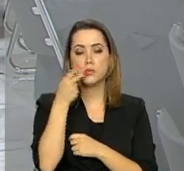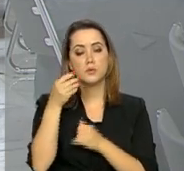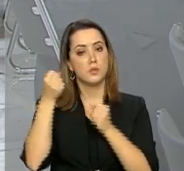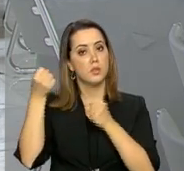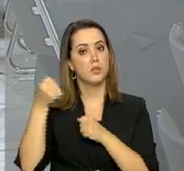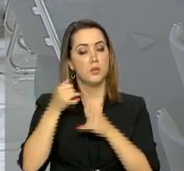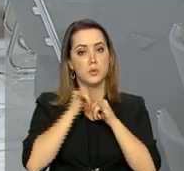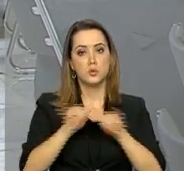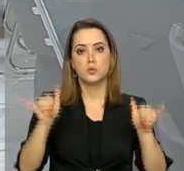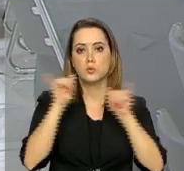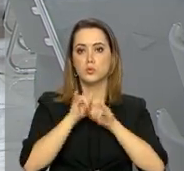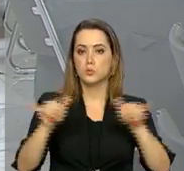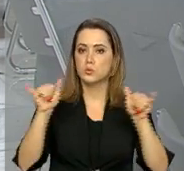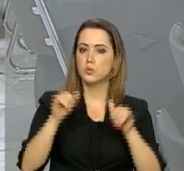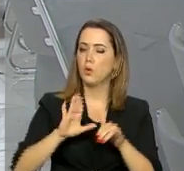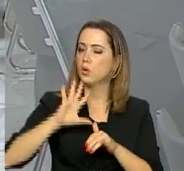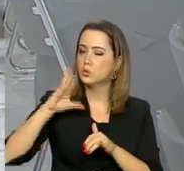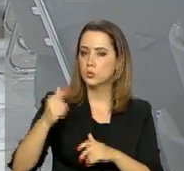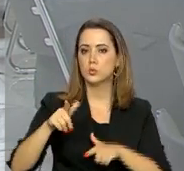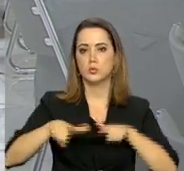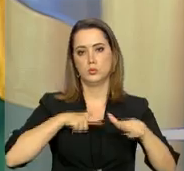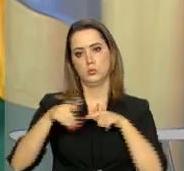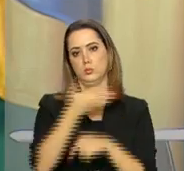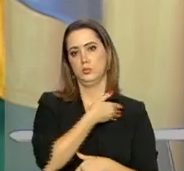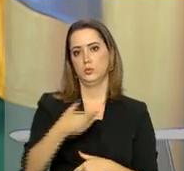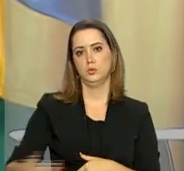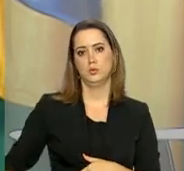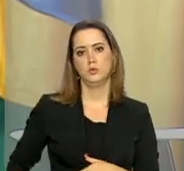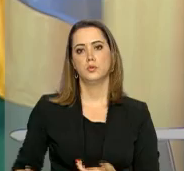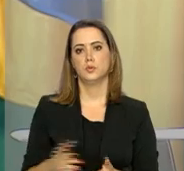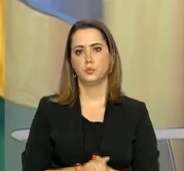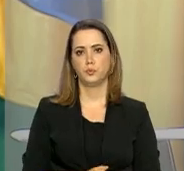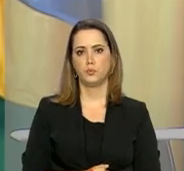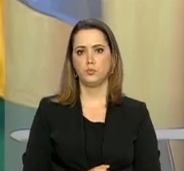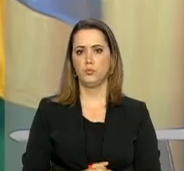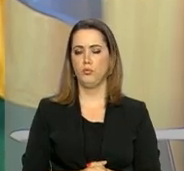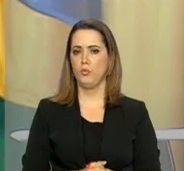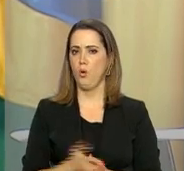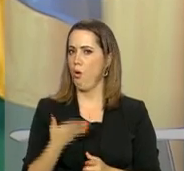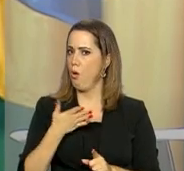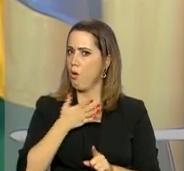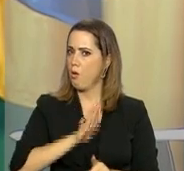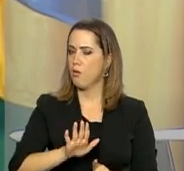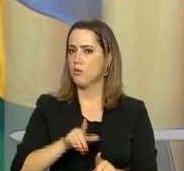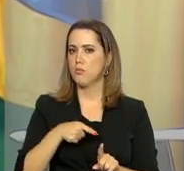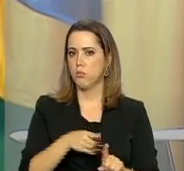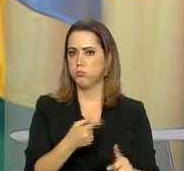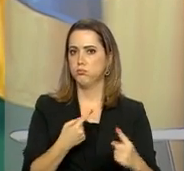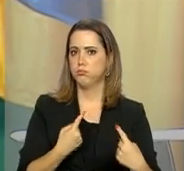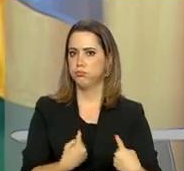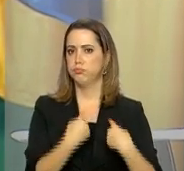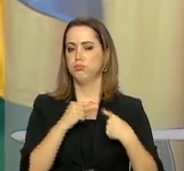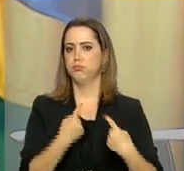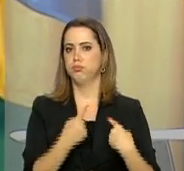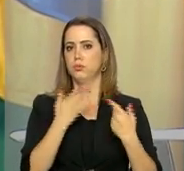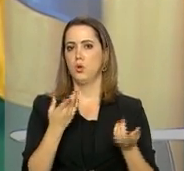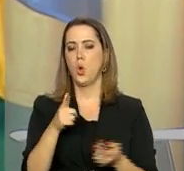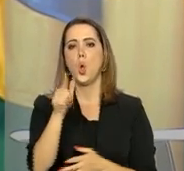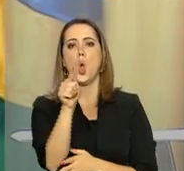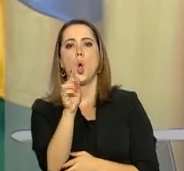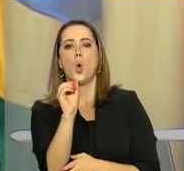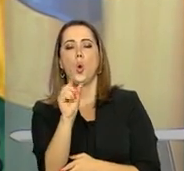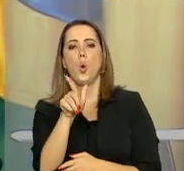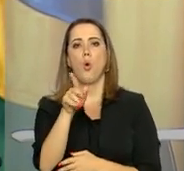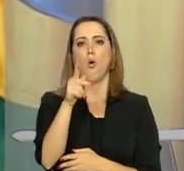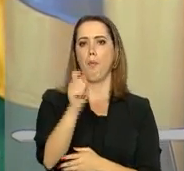e pediu para reagirem com firmeza a acusações. Contestar a partir de agora me lembrava o ministro Moreira, né? Essa coisa de golpista. De